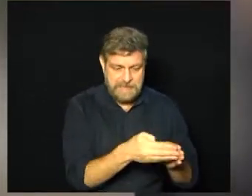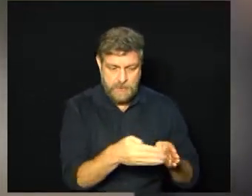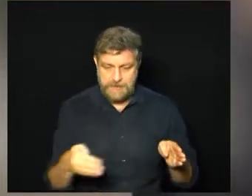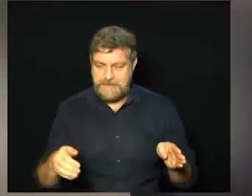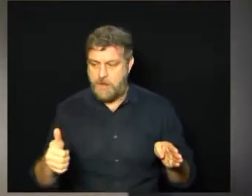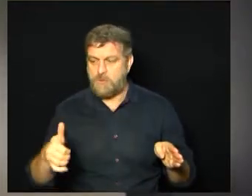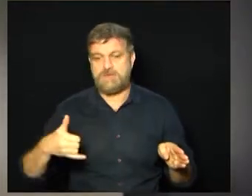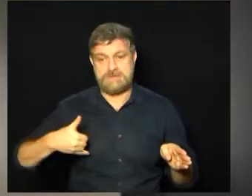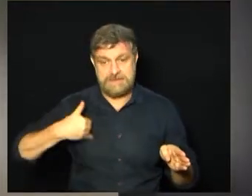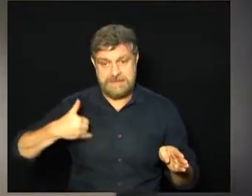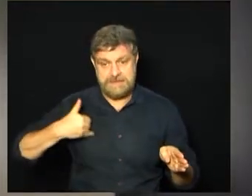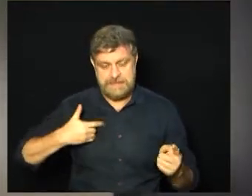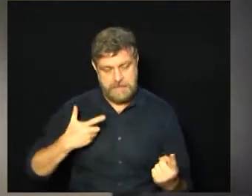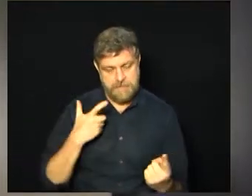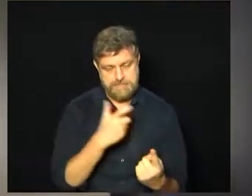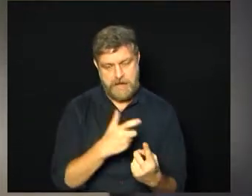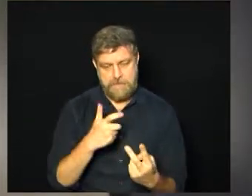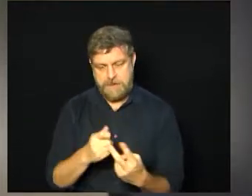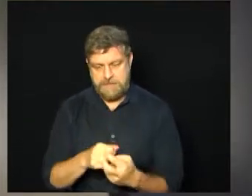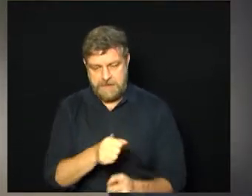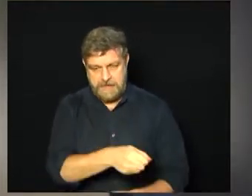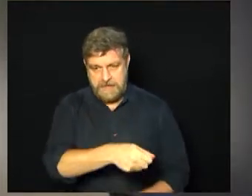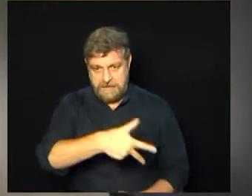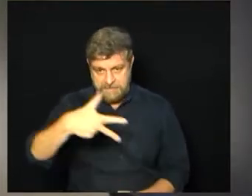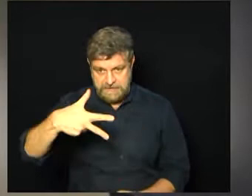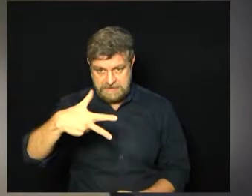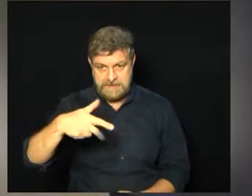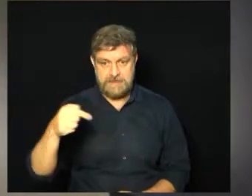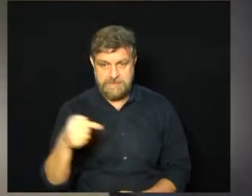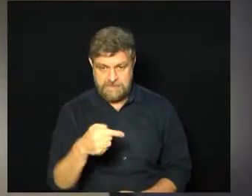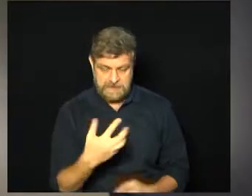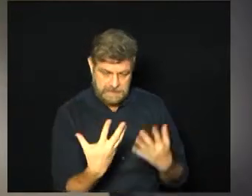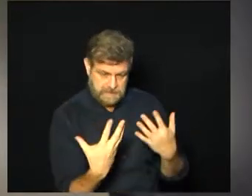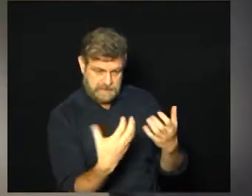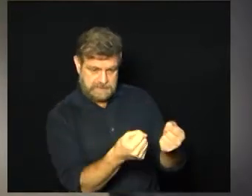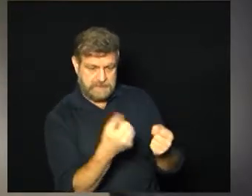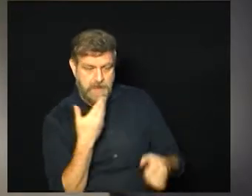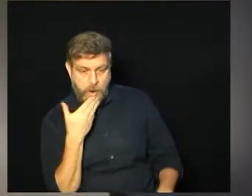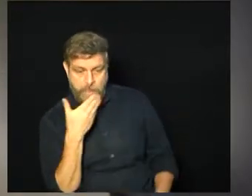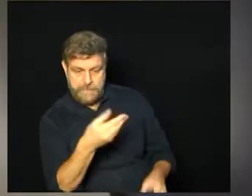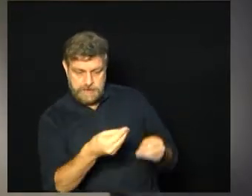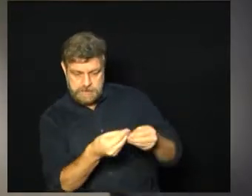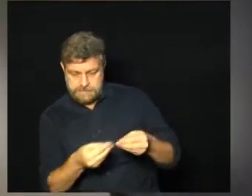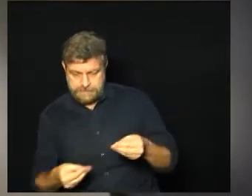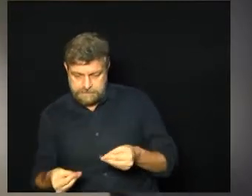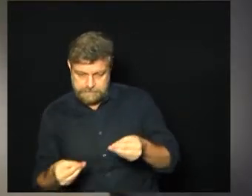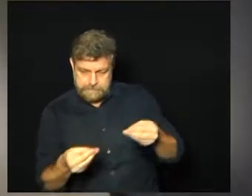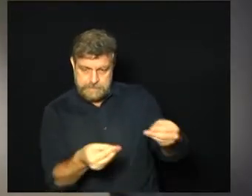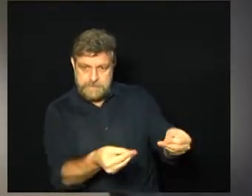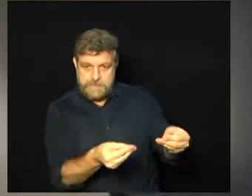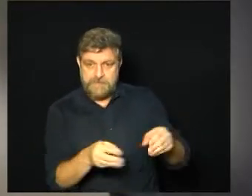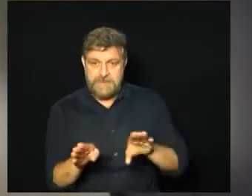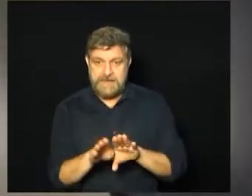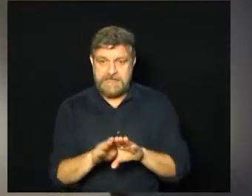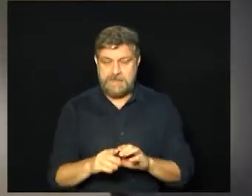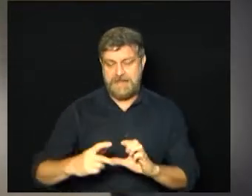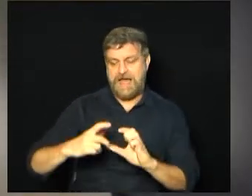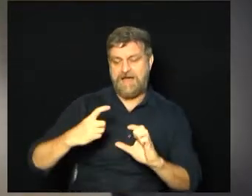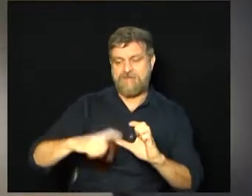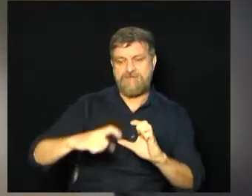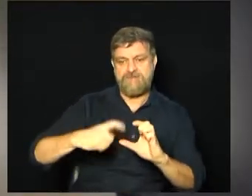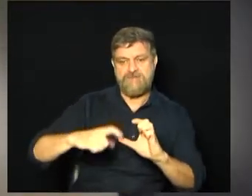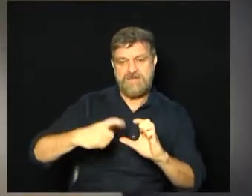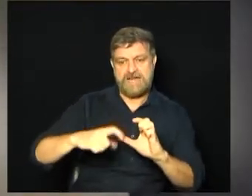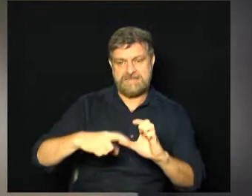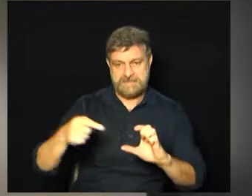11 anos. A Anvisa deve receber nos próximos dias uma solicitação também da Pfizer para que ela